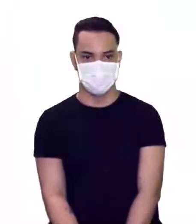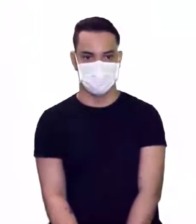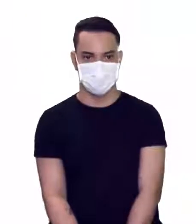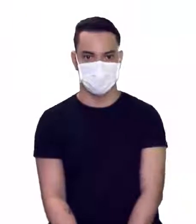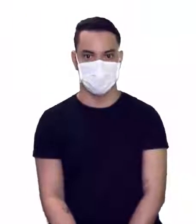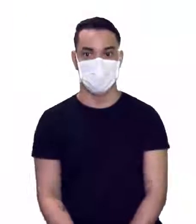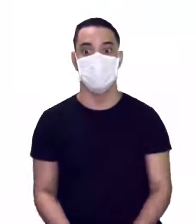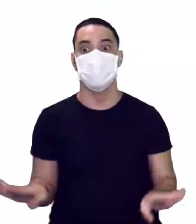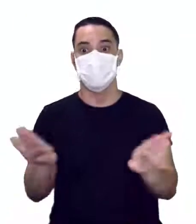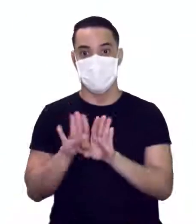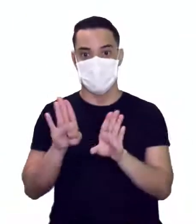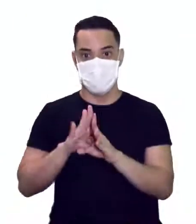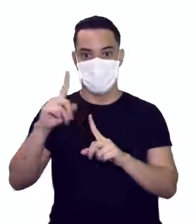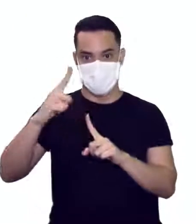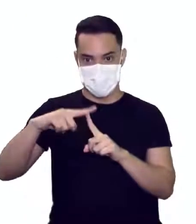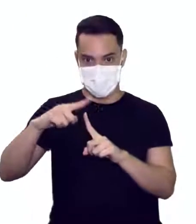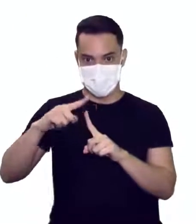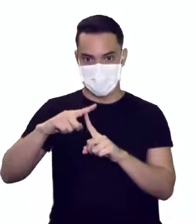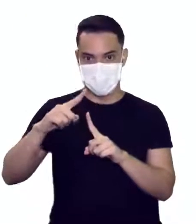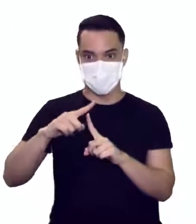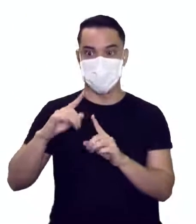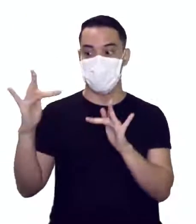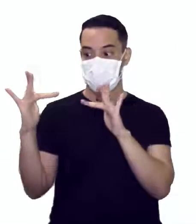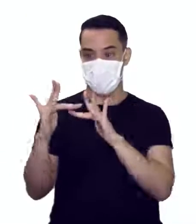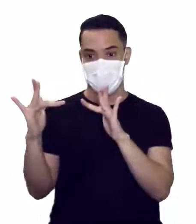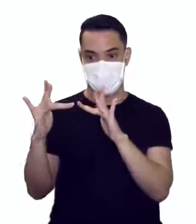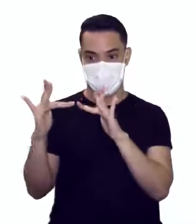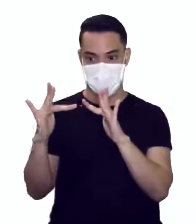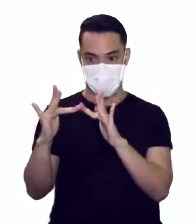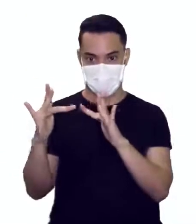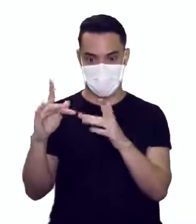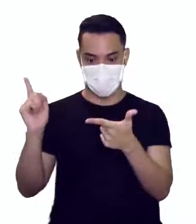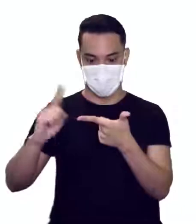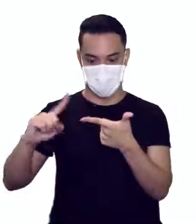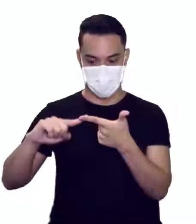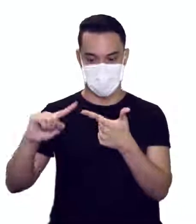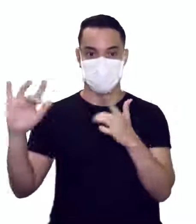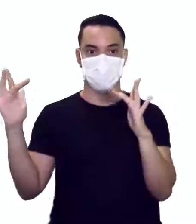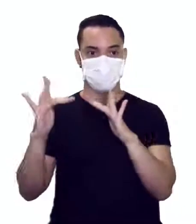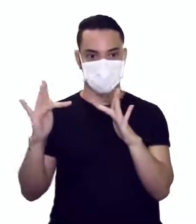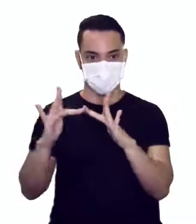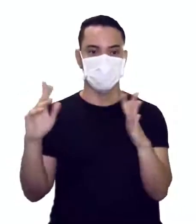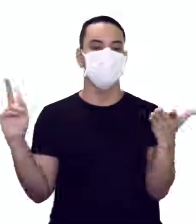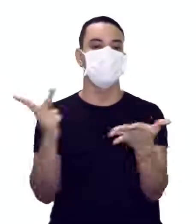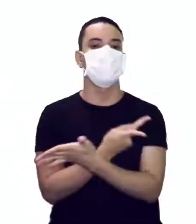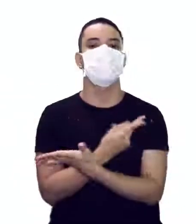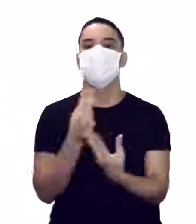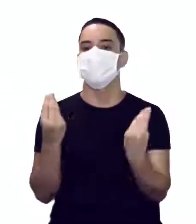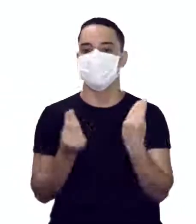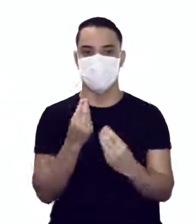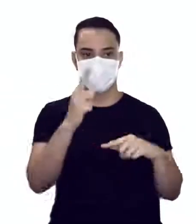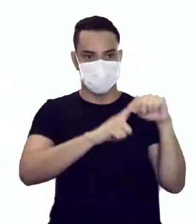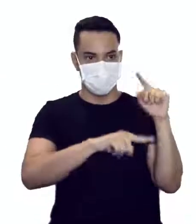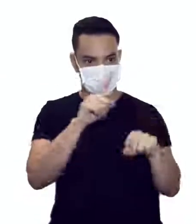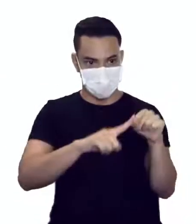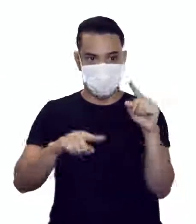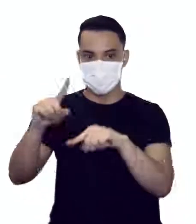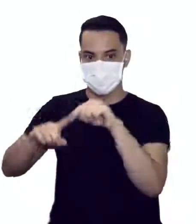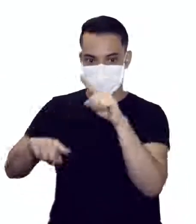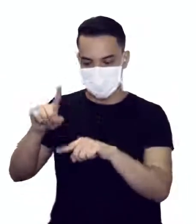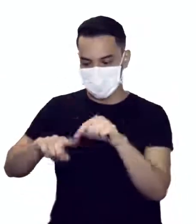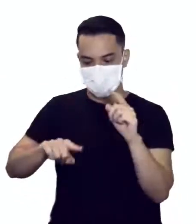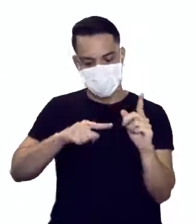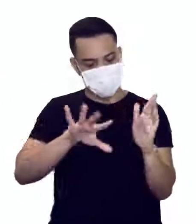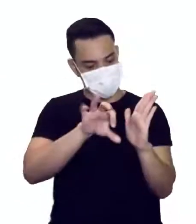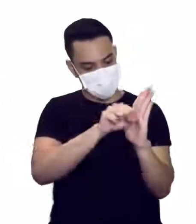Lá no tipo de eletrização por contato, ocorre quando um corpo condutor está carregado e